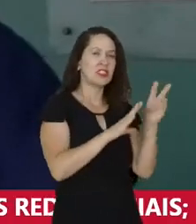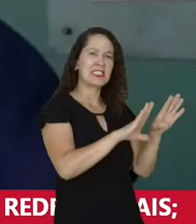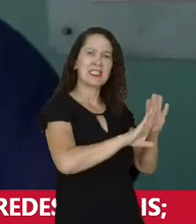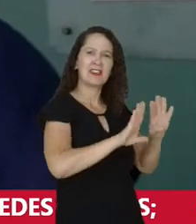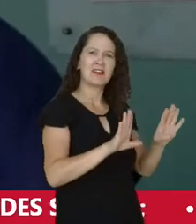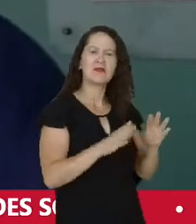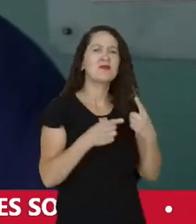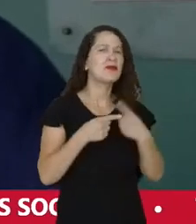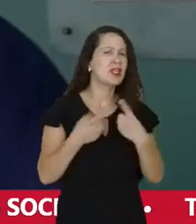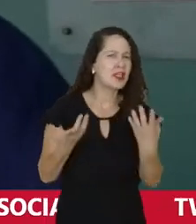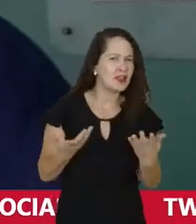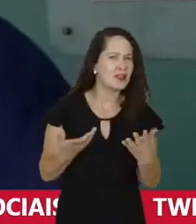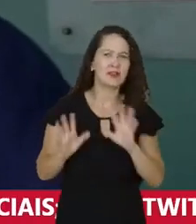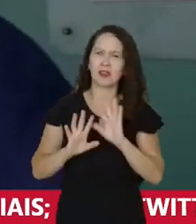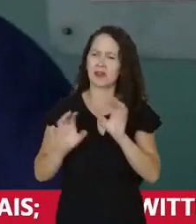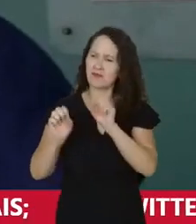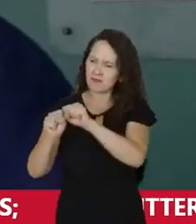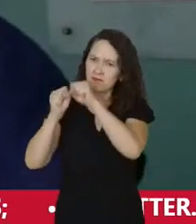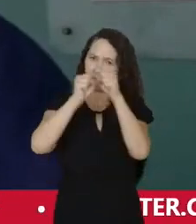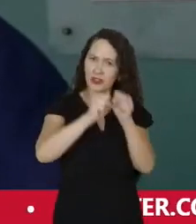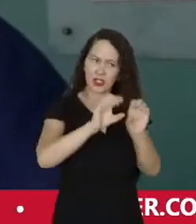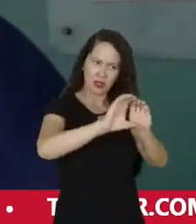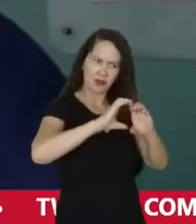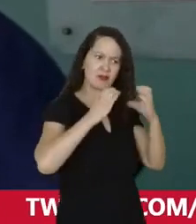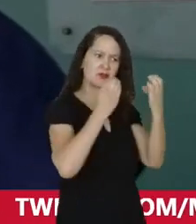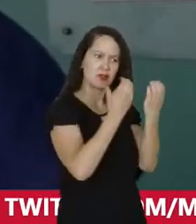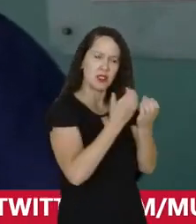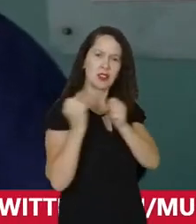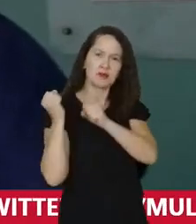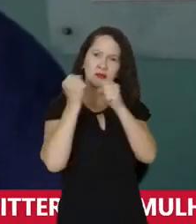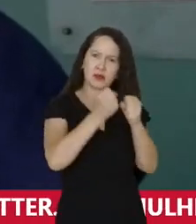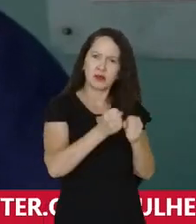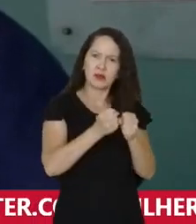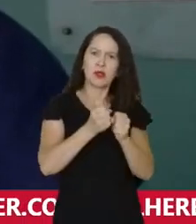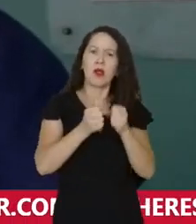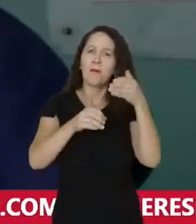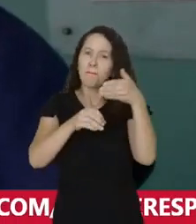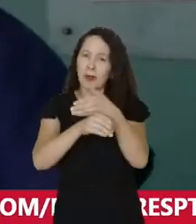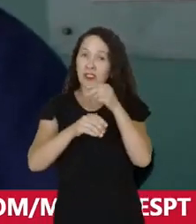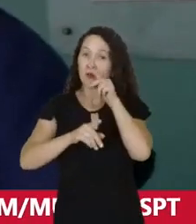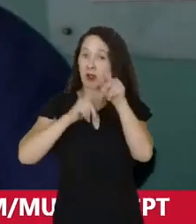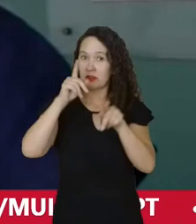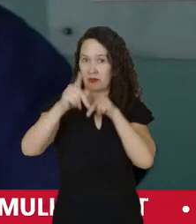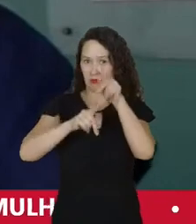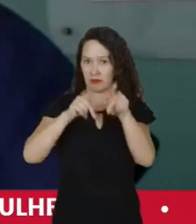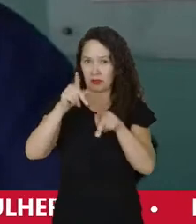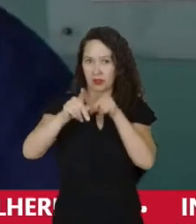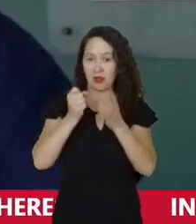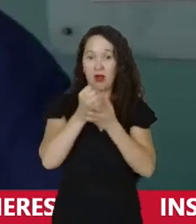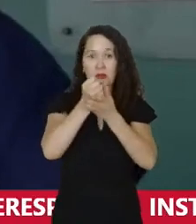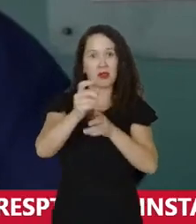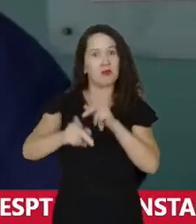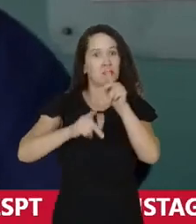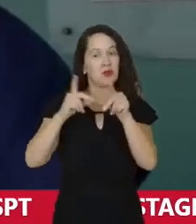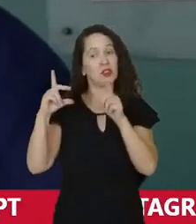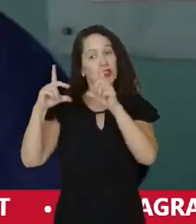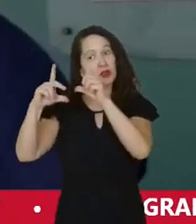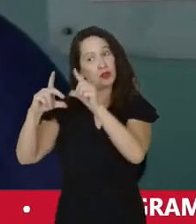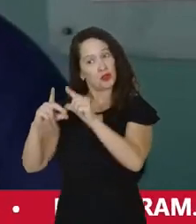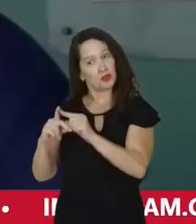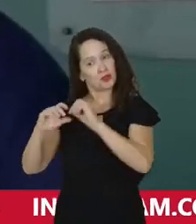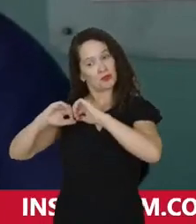empoderar muito as comunidades, empoderar muito os processos participativos populares e diminuir